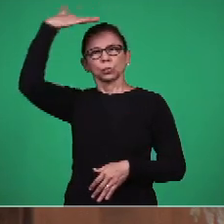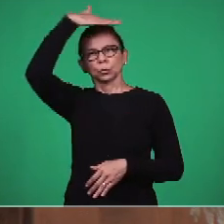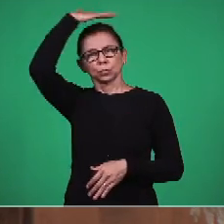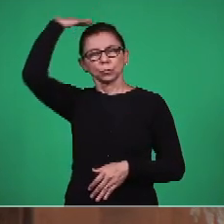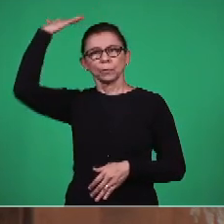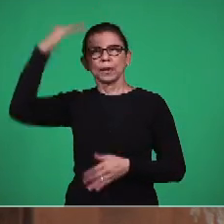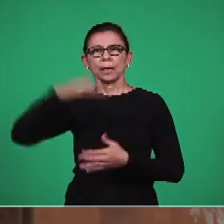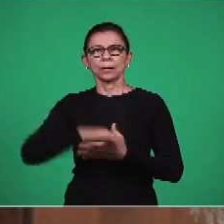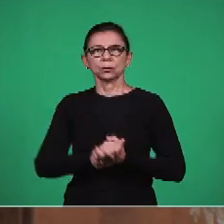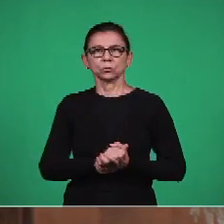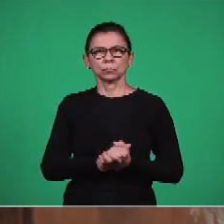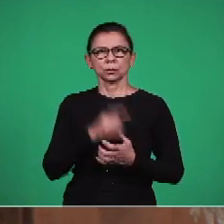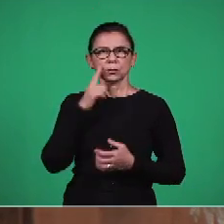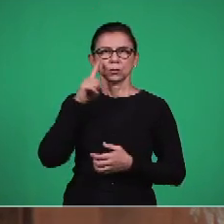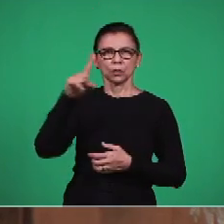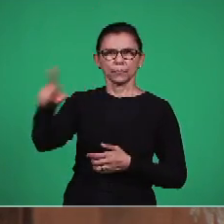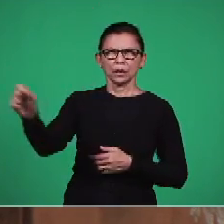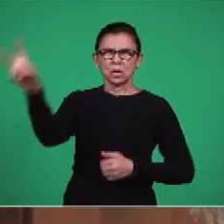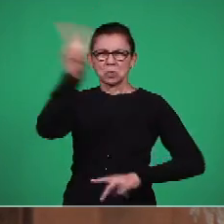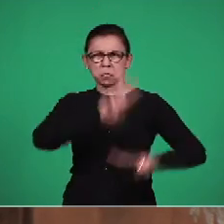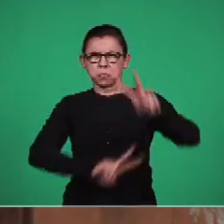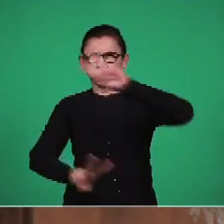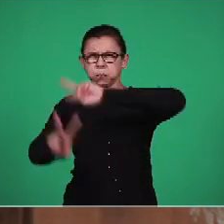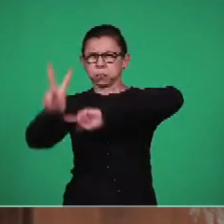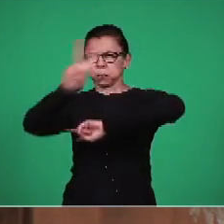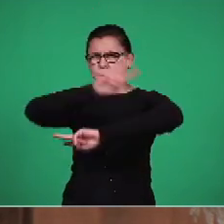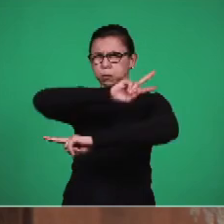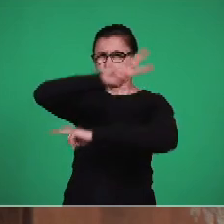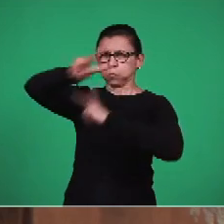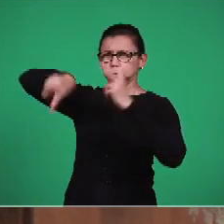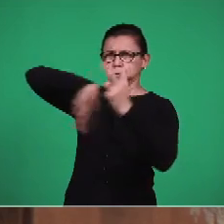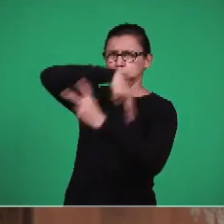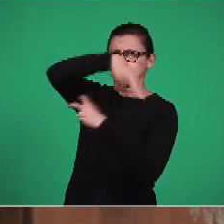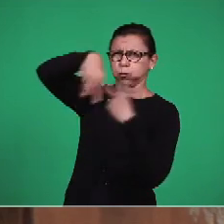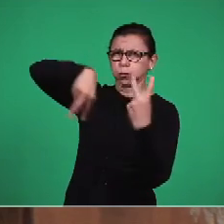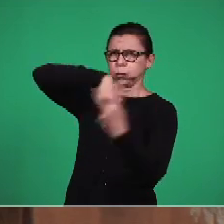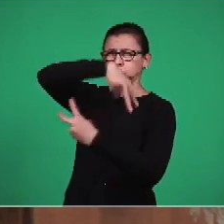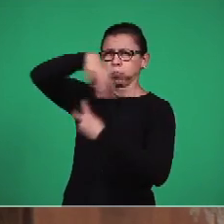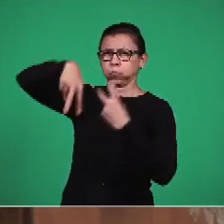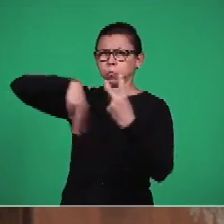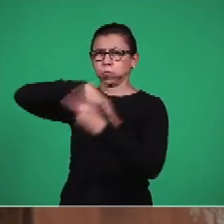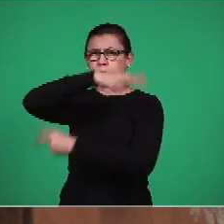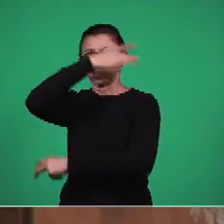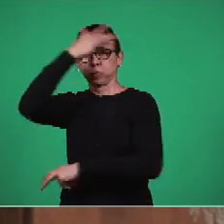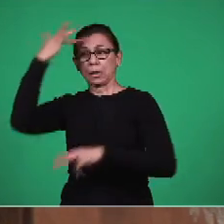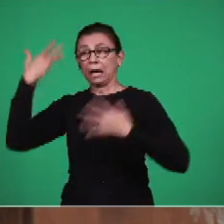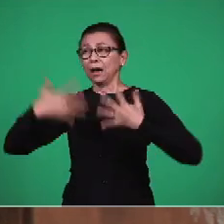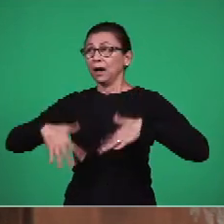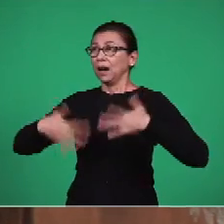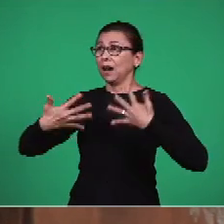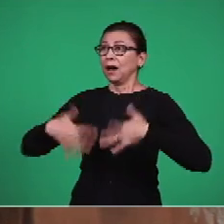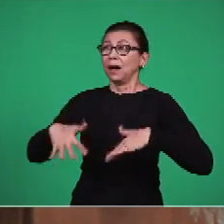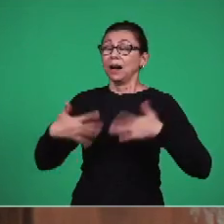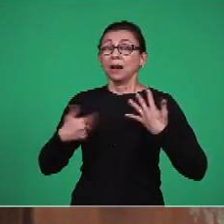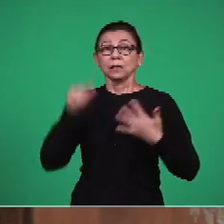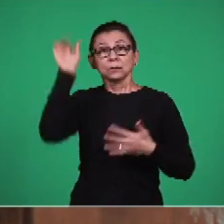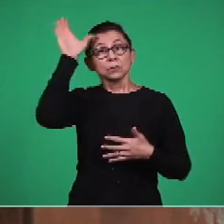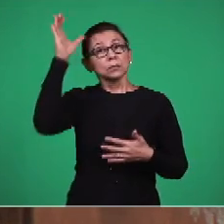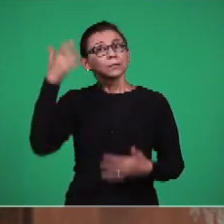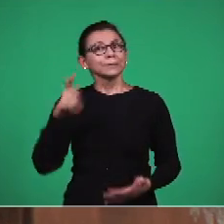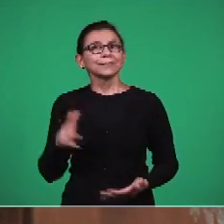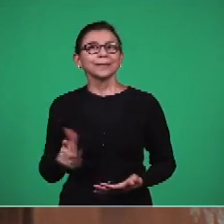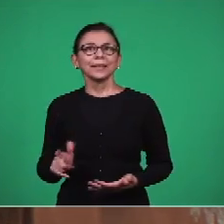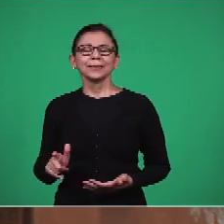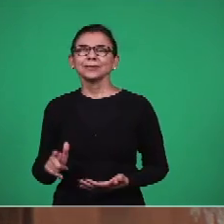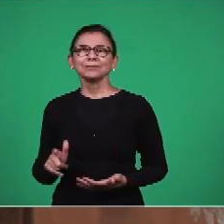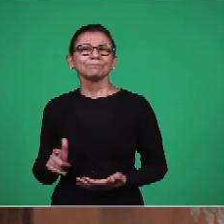os Katrina, aqueles ventos, aqueles negócios que está todo mundo apavorado, porque não tem como solucionar. Não tem